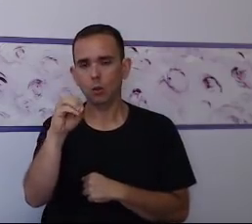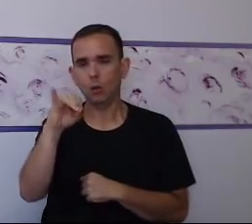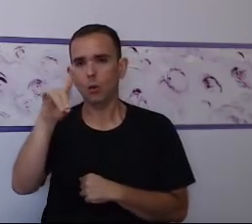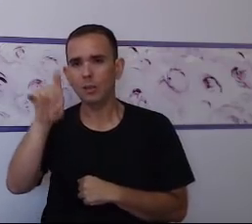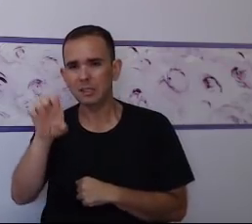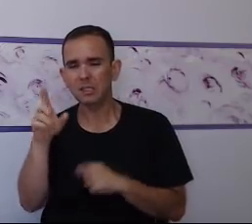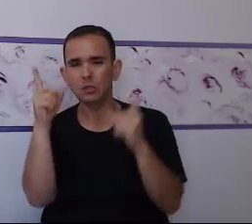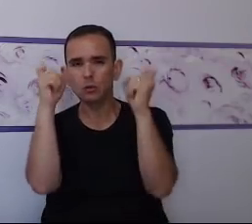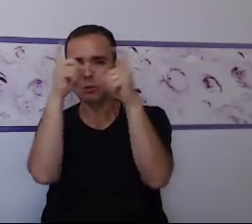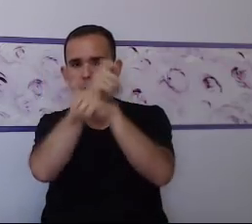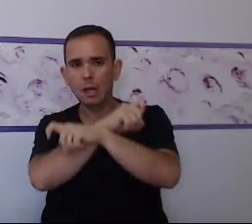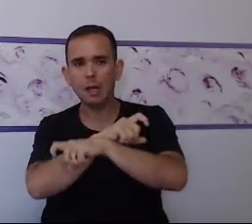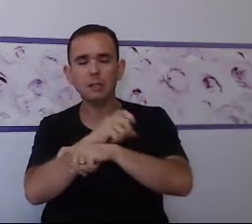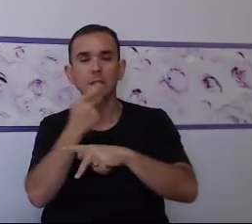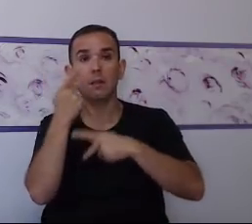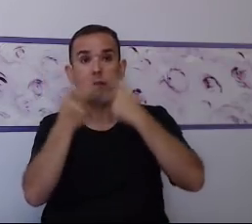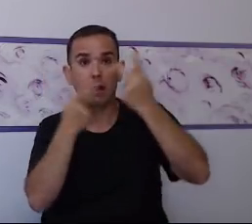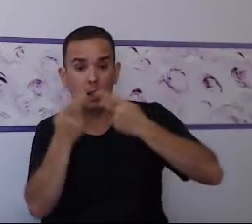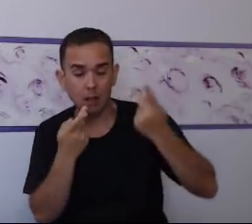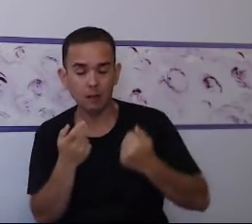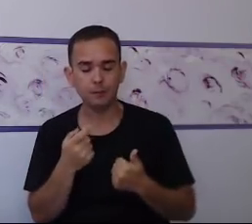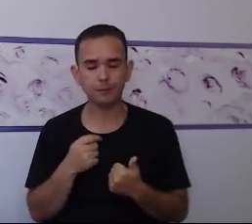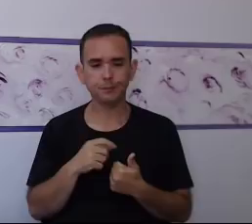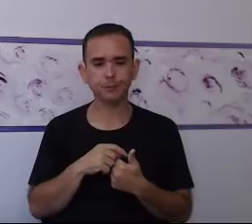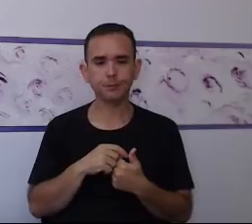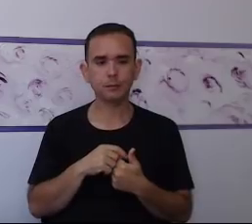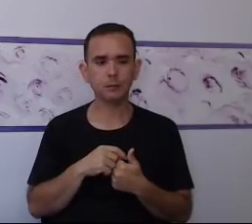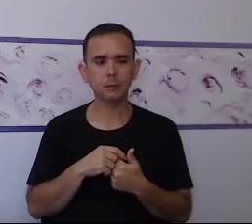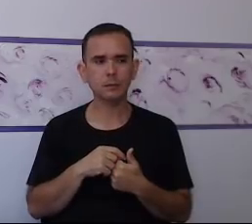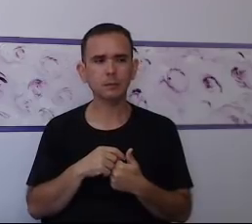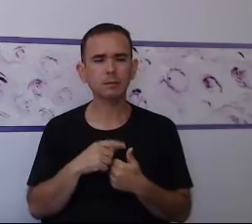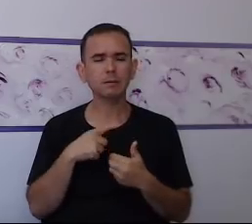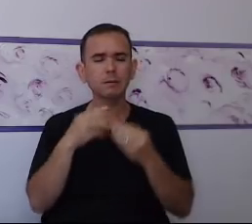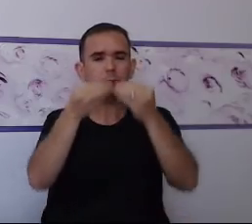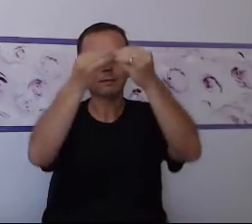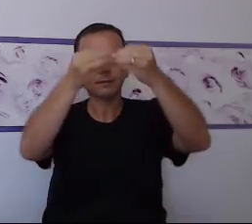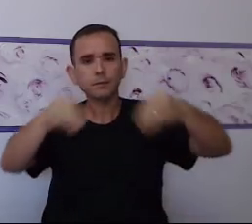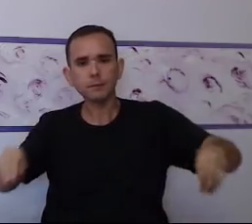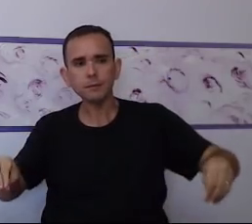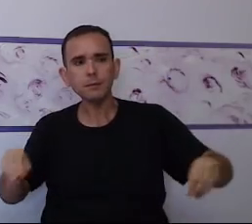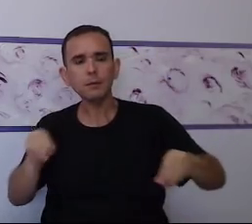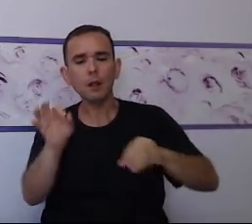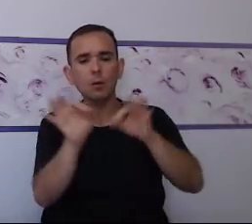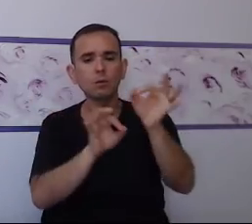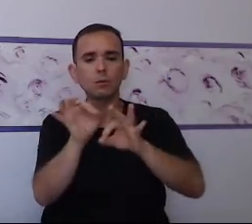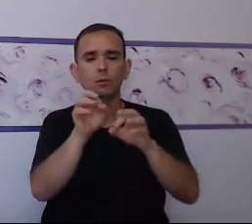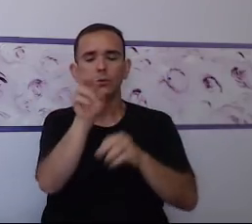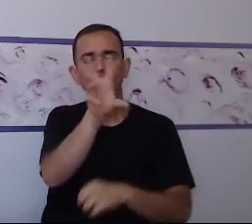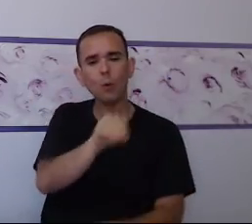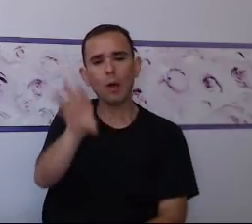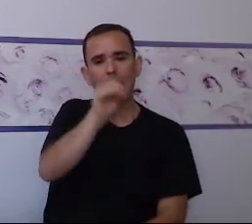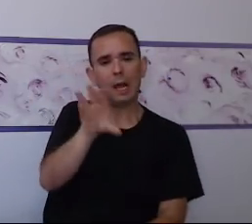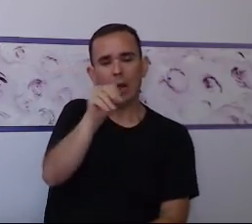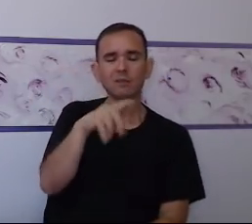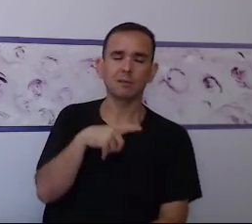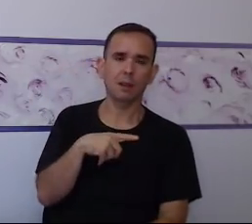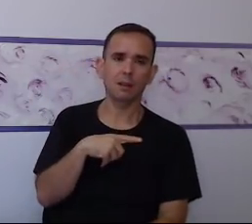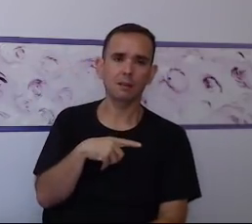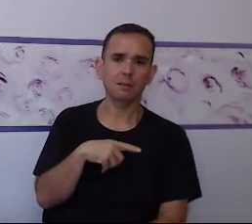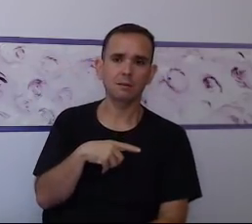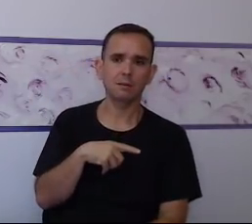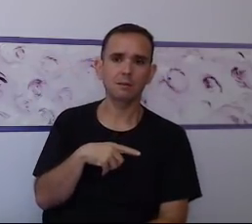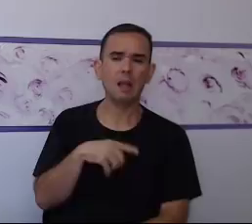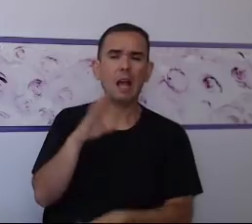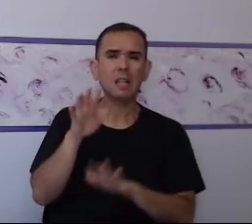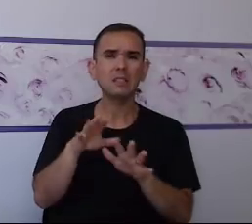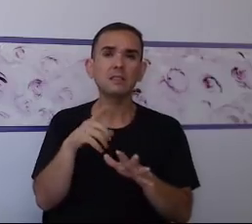na articulação, né, da fala, ele causa esse prejuízo na estruturação da linguagem oral. Então, ele possui, muitas